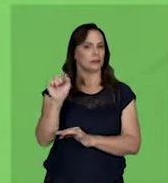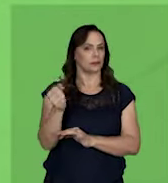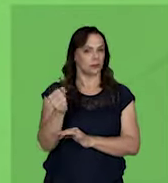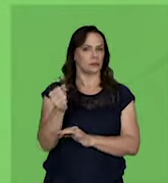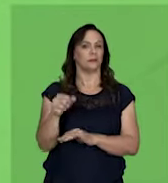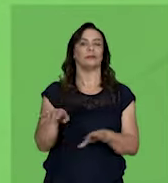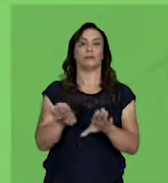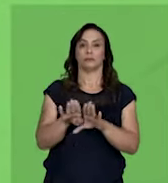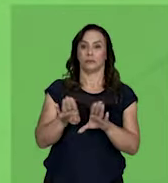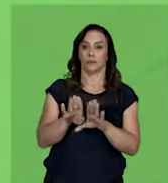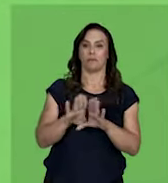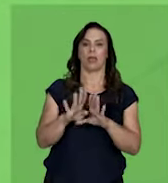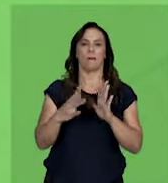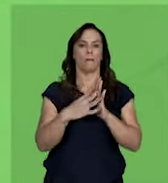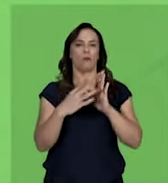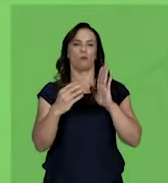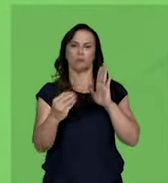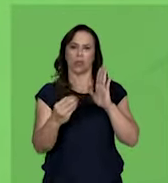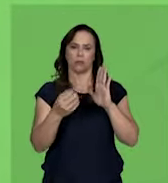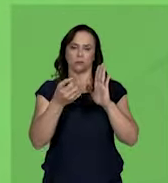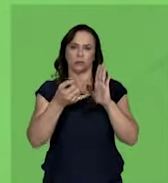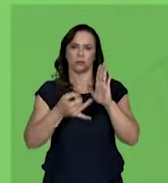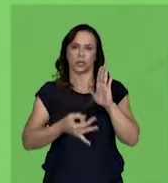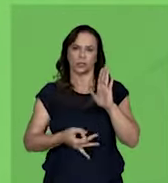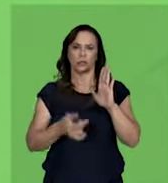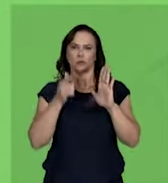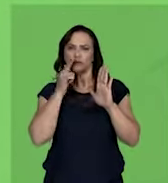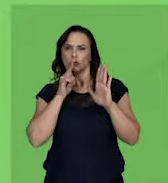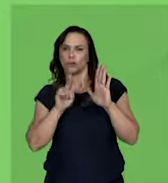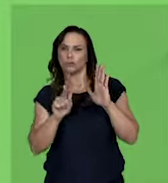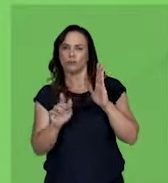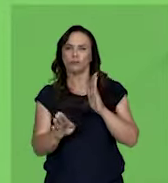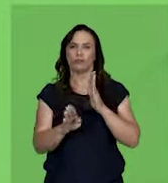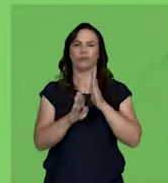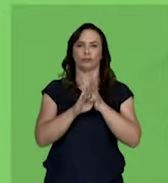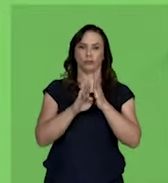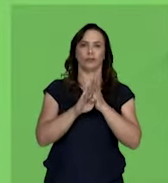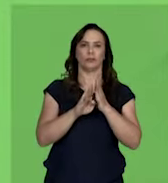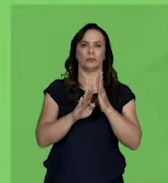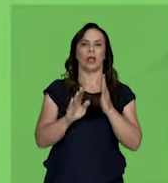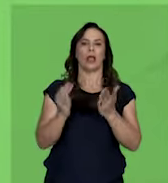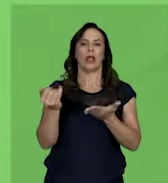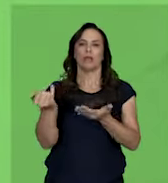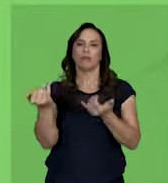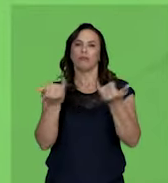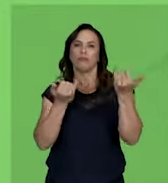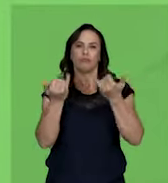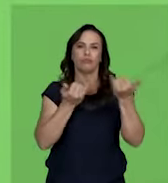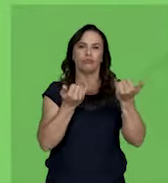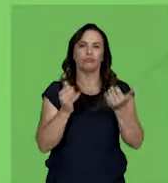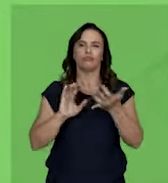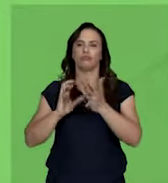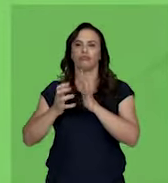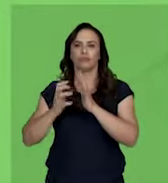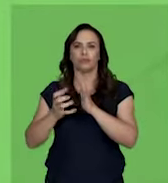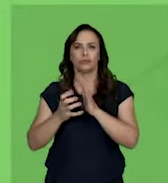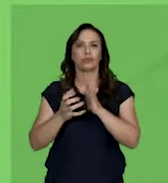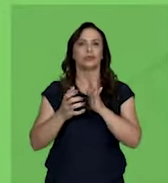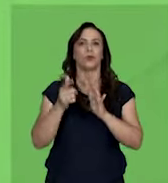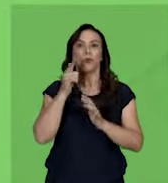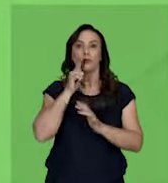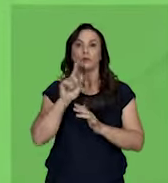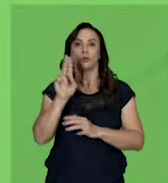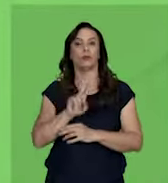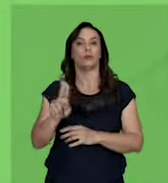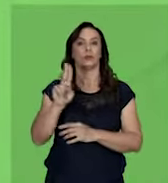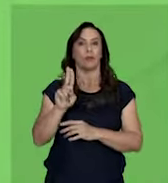modelos explicativos, dados e ou resultados experimentais para construir, avaliar e